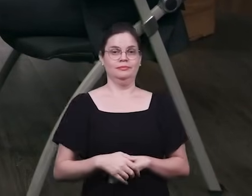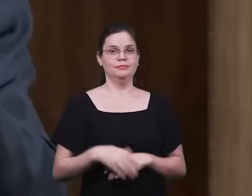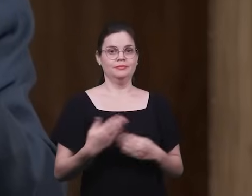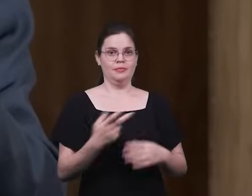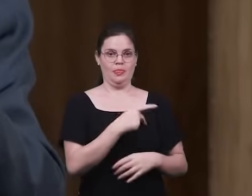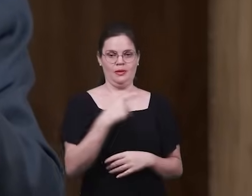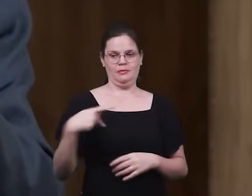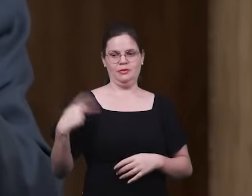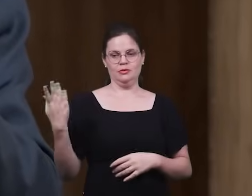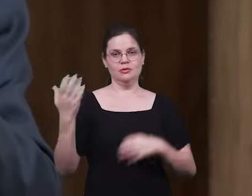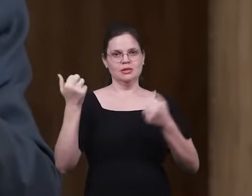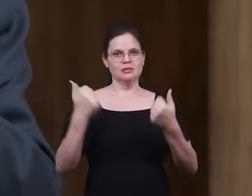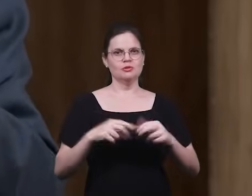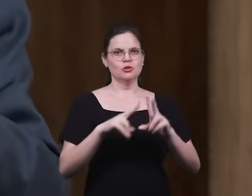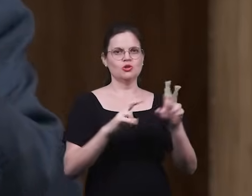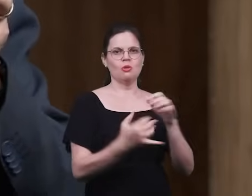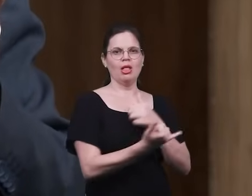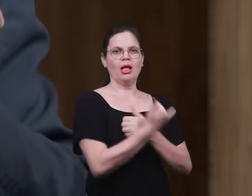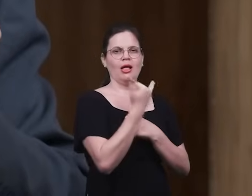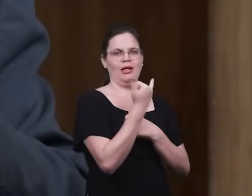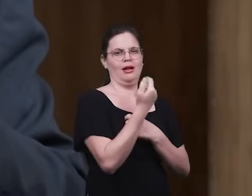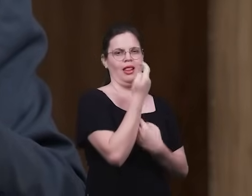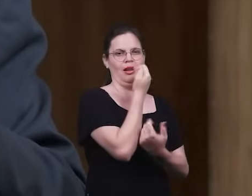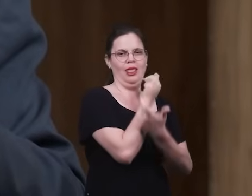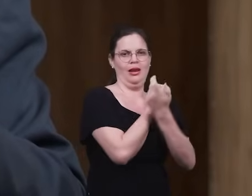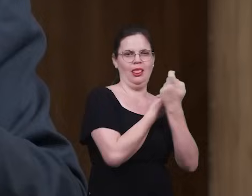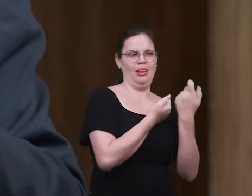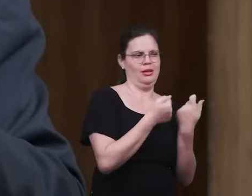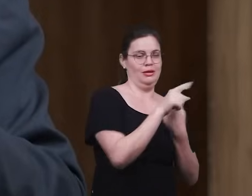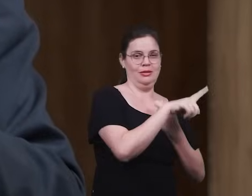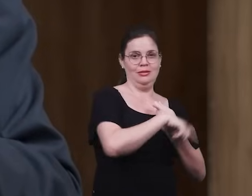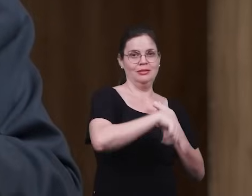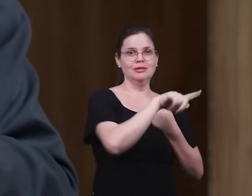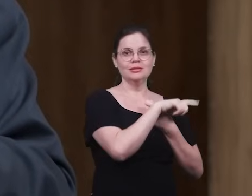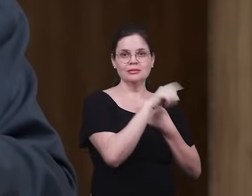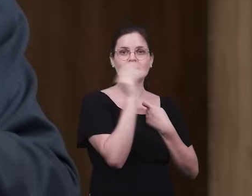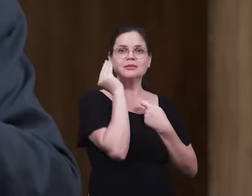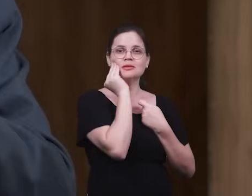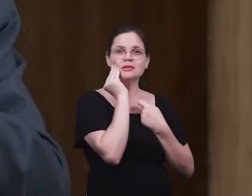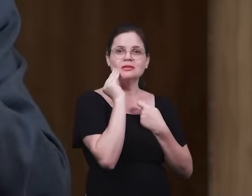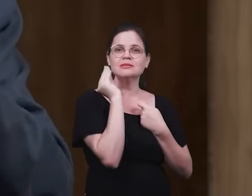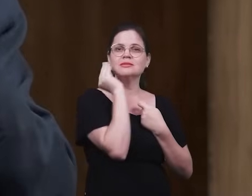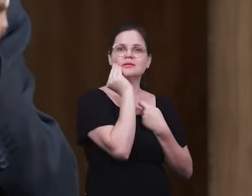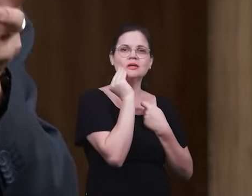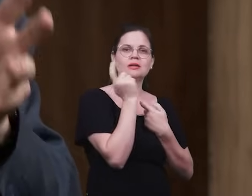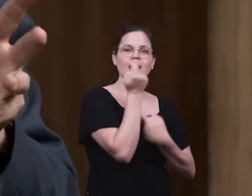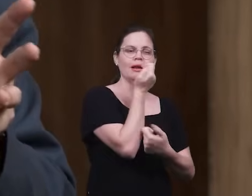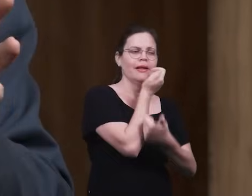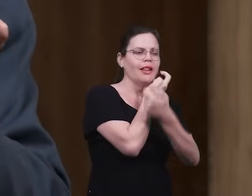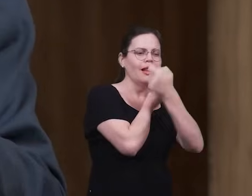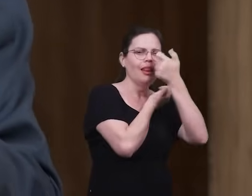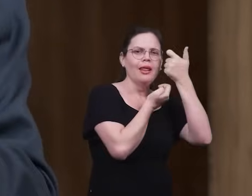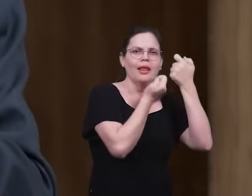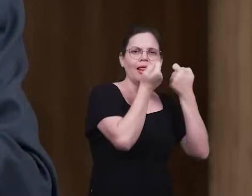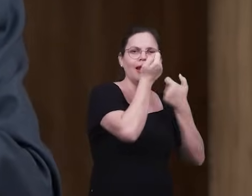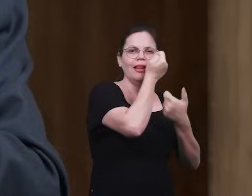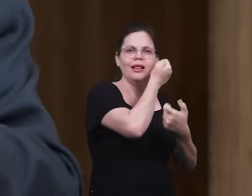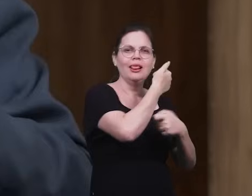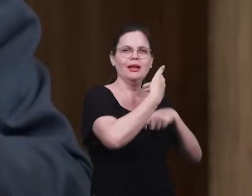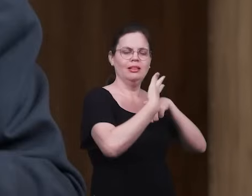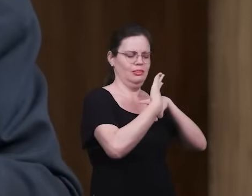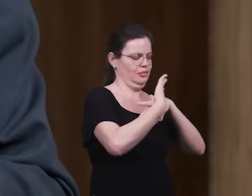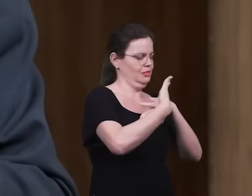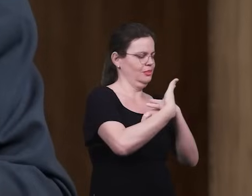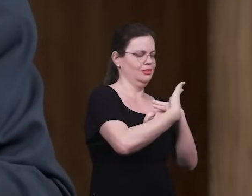essas outras vozes visam exatamente te enganar enganar o crente em Jesus